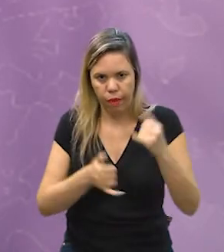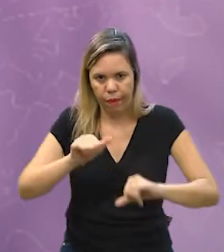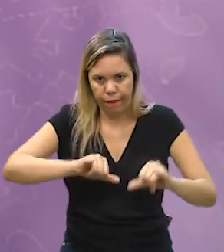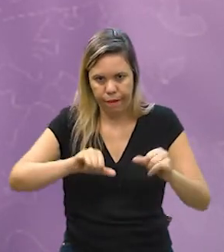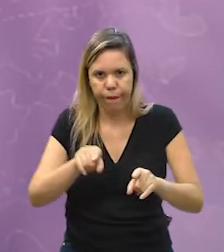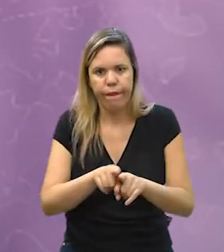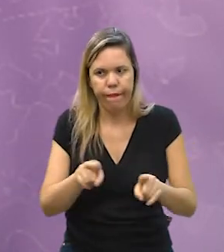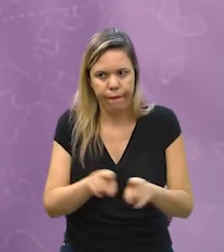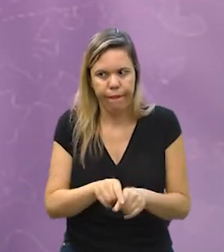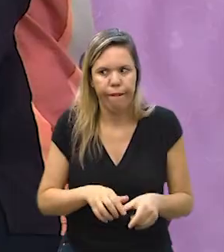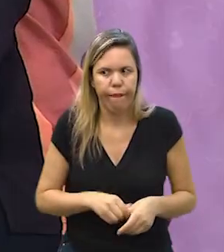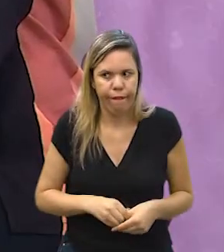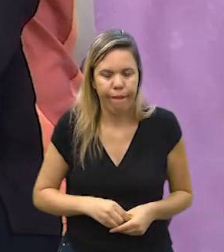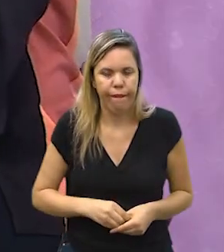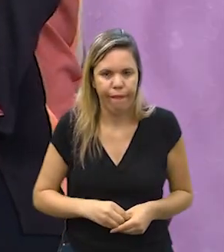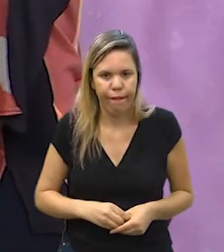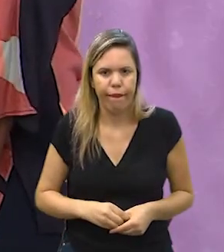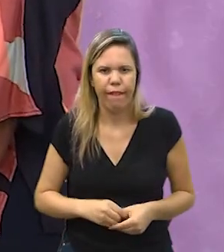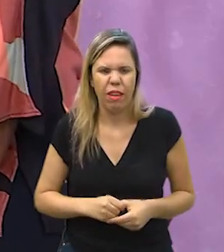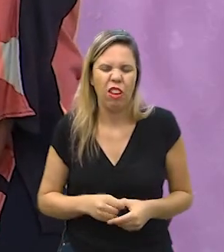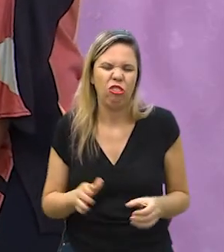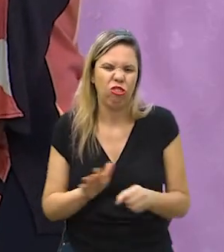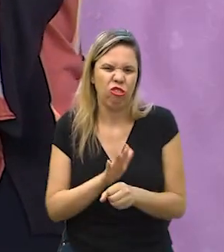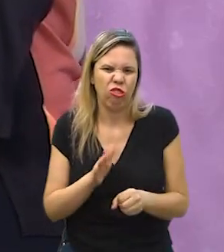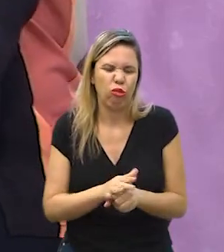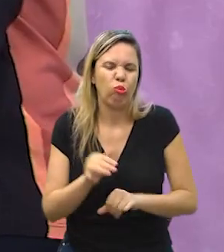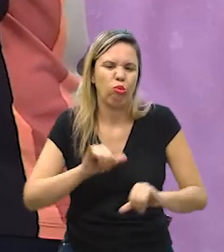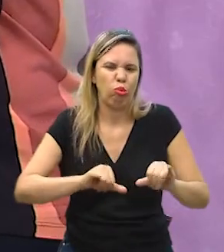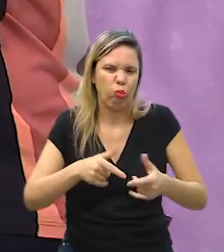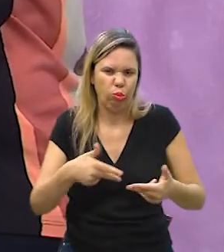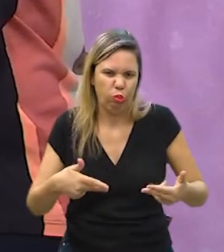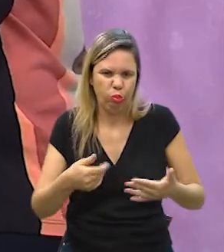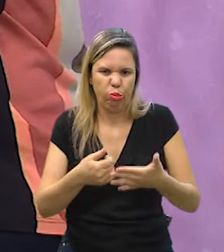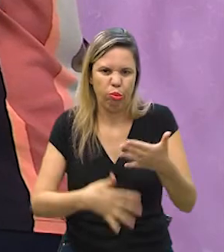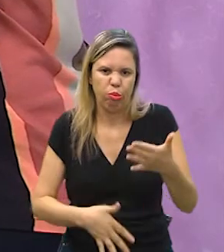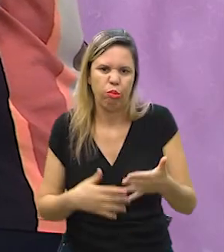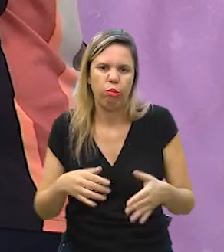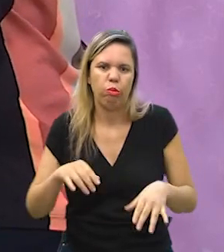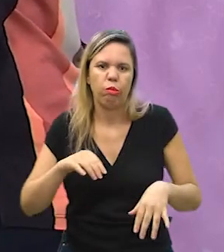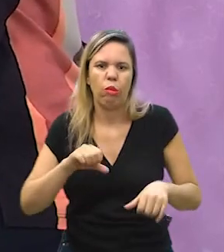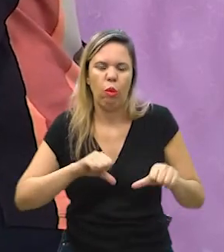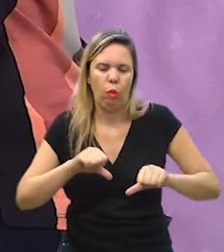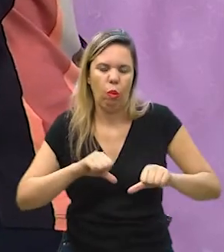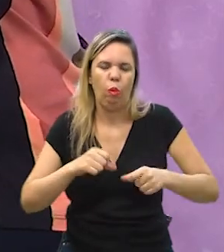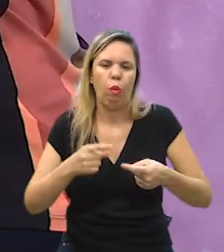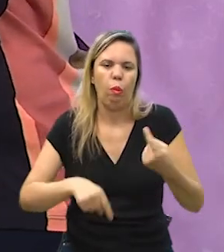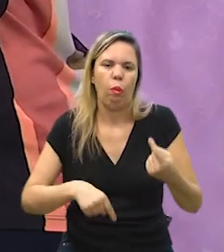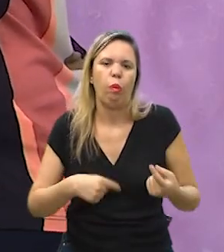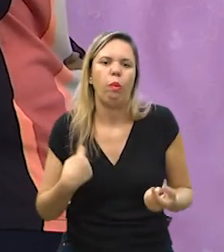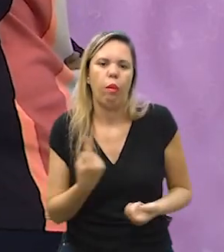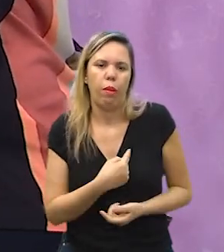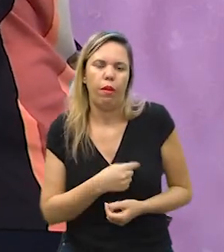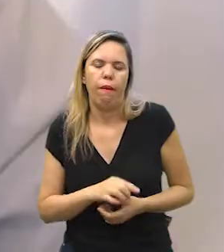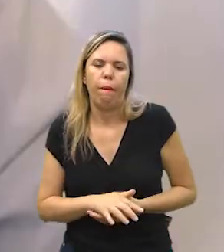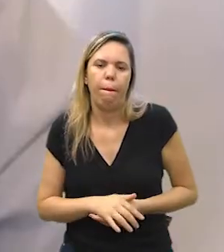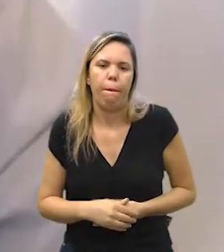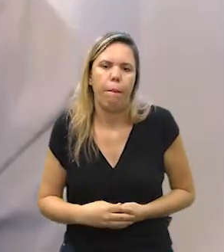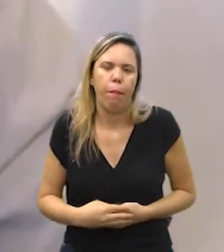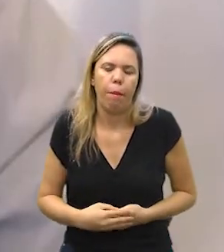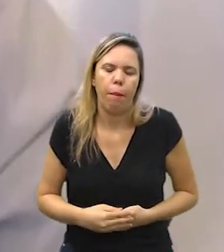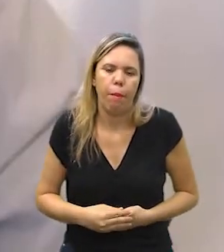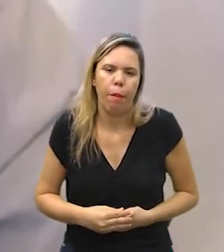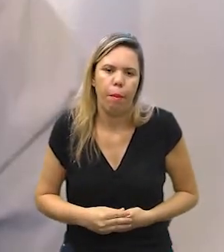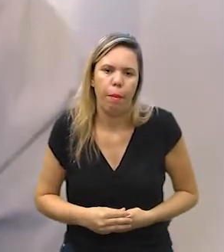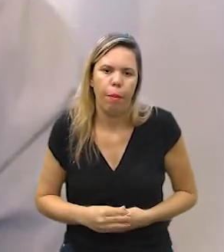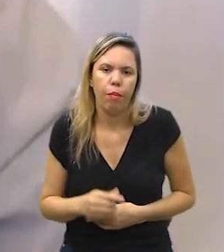doutor? Que são carregados aí de sódio, corantes, conservantes e fazem mal para a gente. Veja, existe